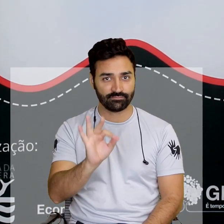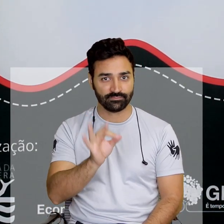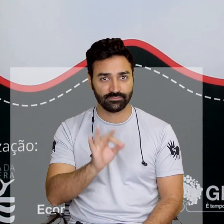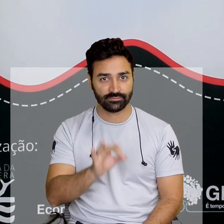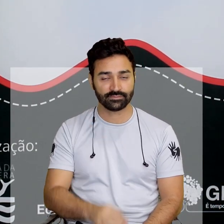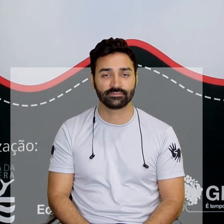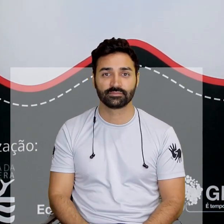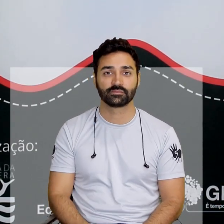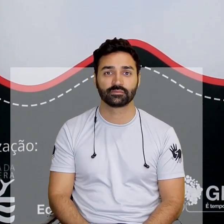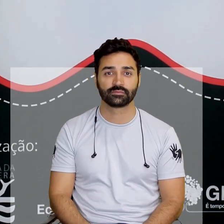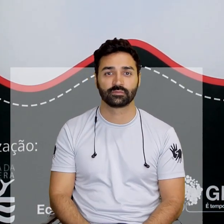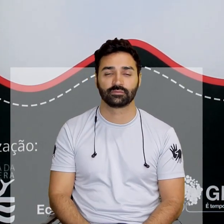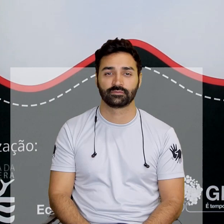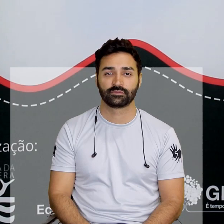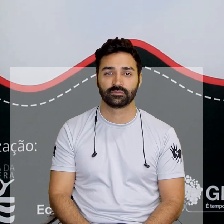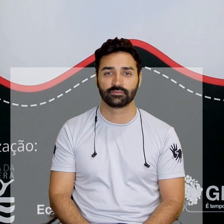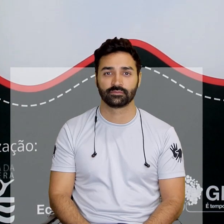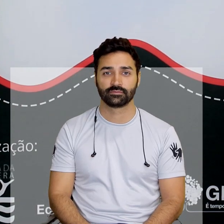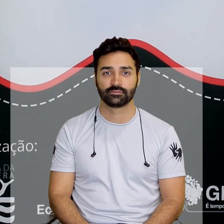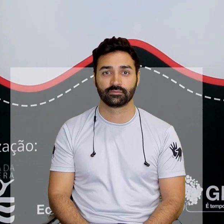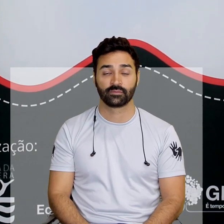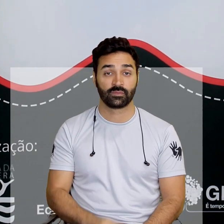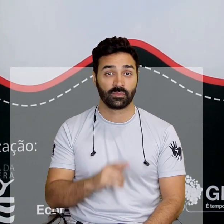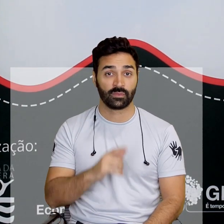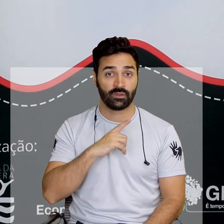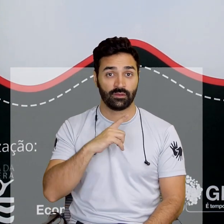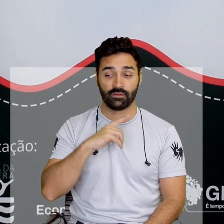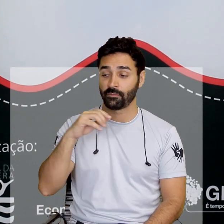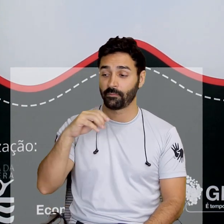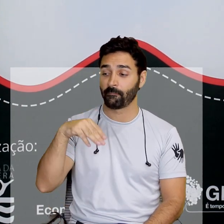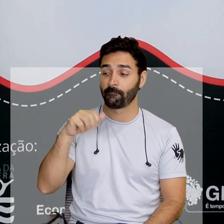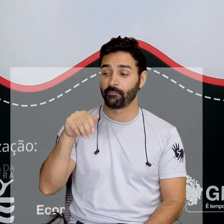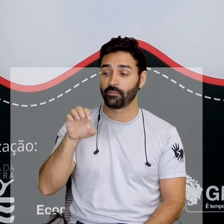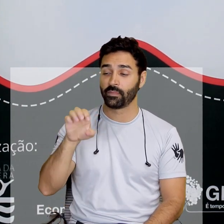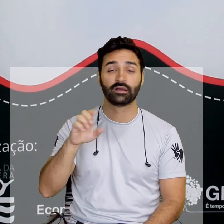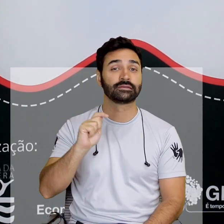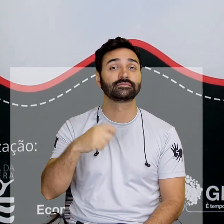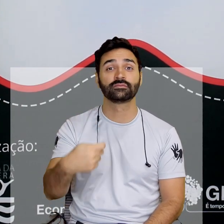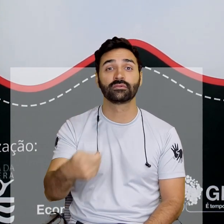Exatamente. E aí temos mãe.